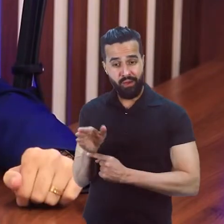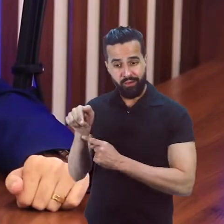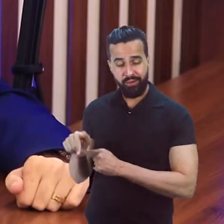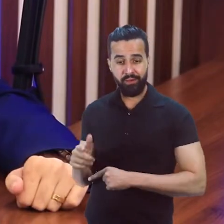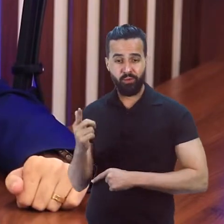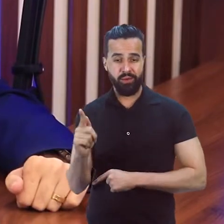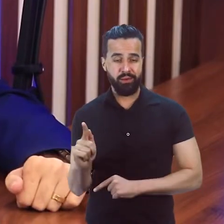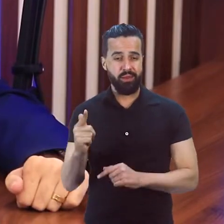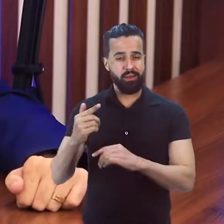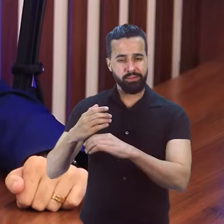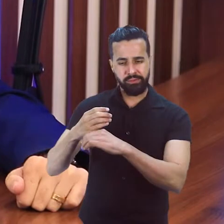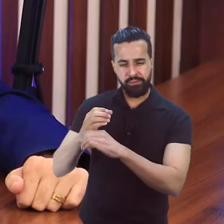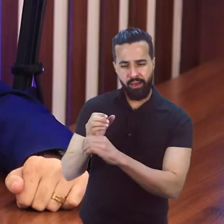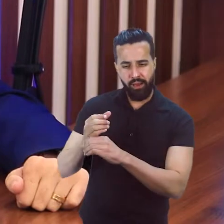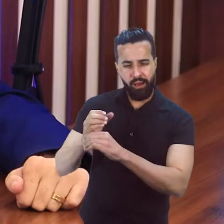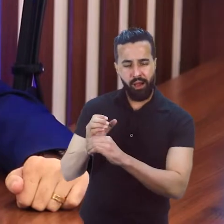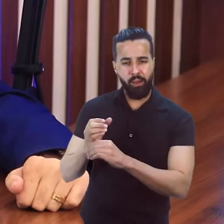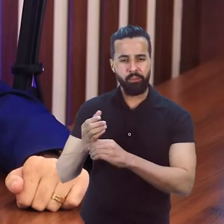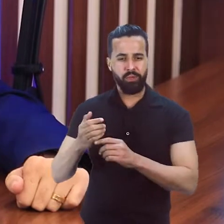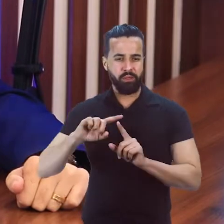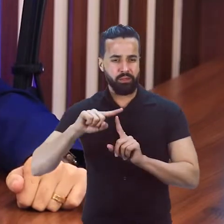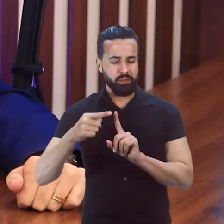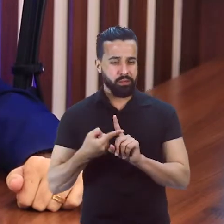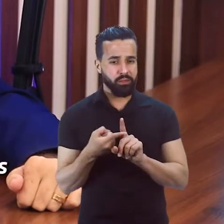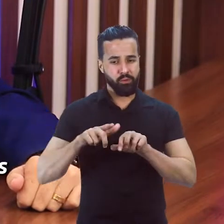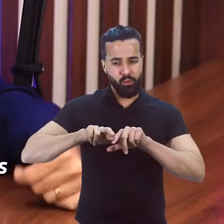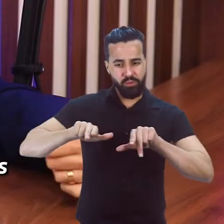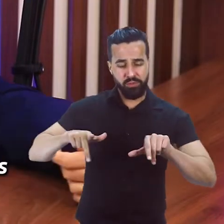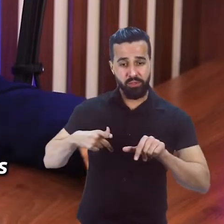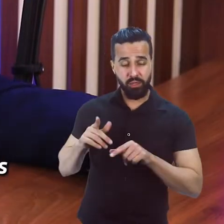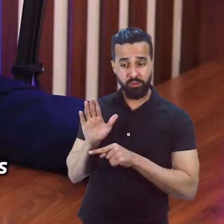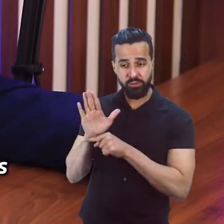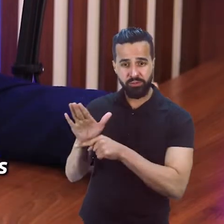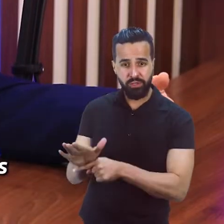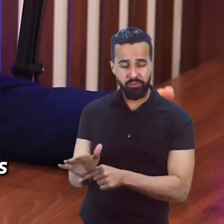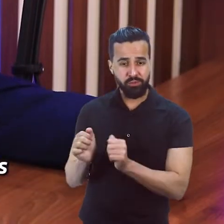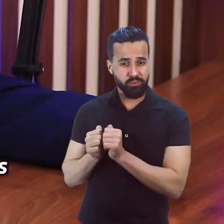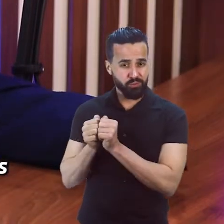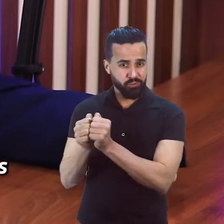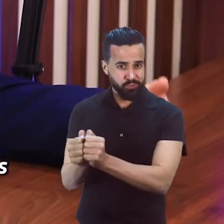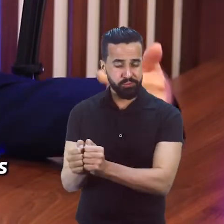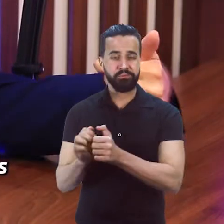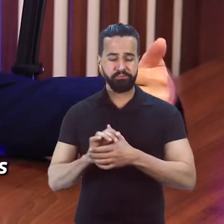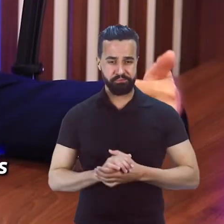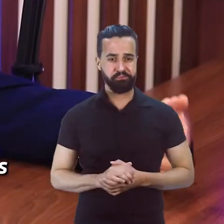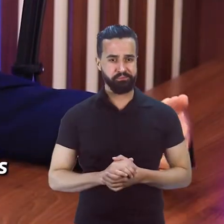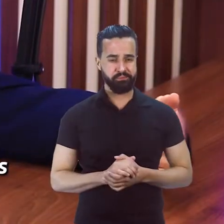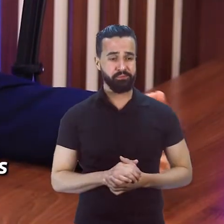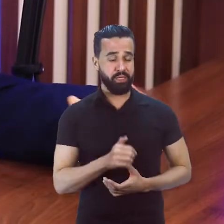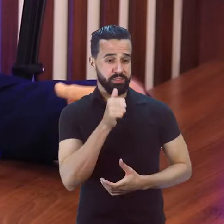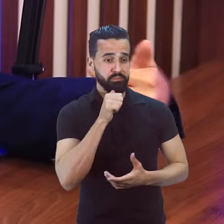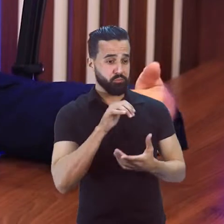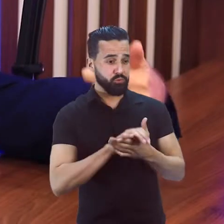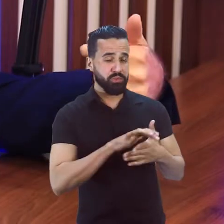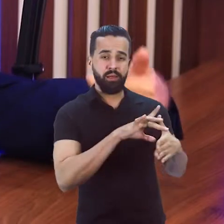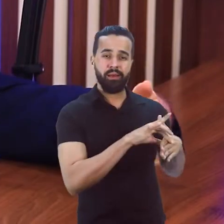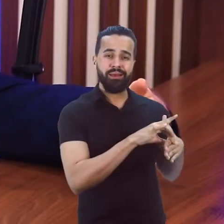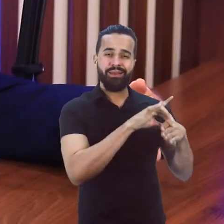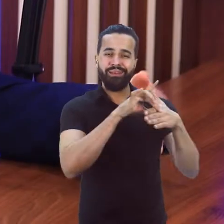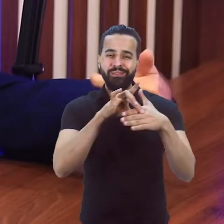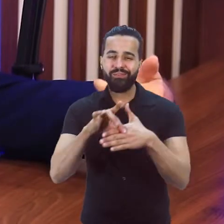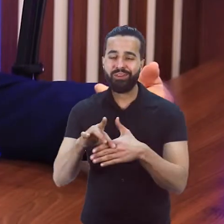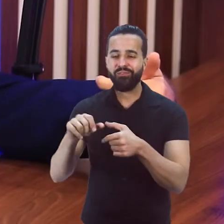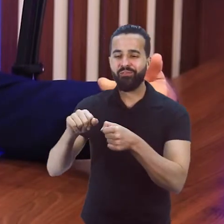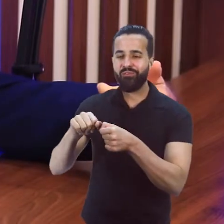né? E eu acompanhava ela aqui. E eu fui levar ela para fazer um exame no laboratório Atalaia. Isso me marcou demais, que eu